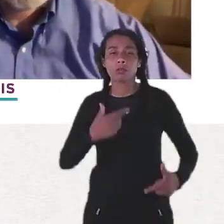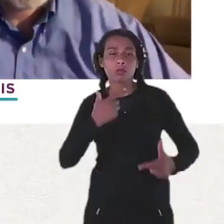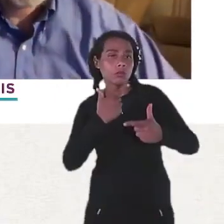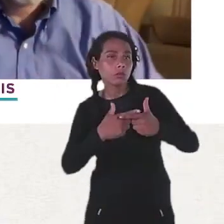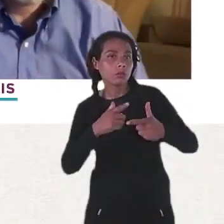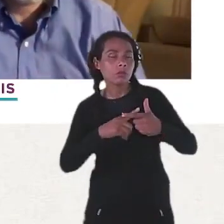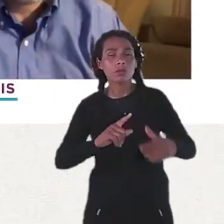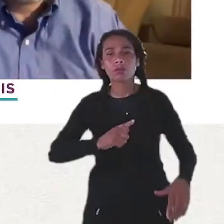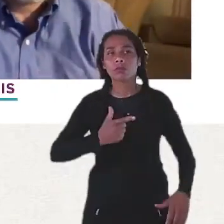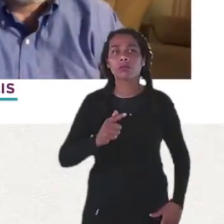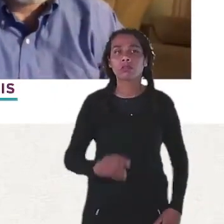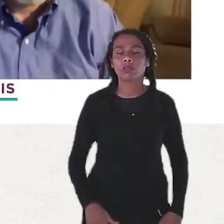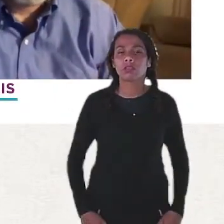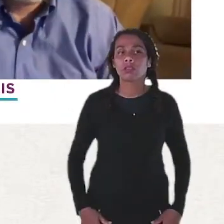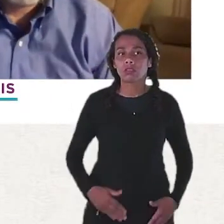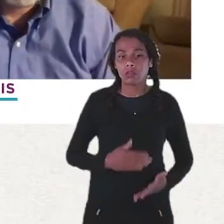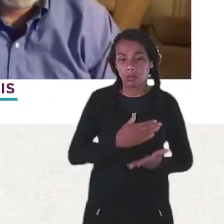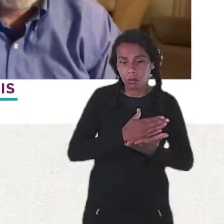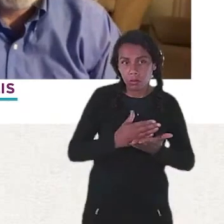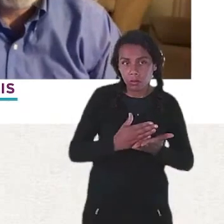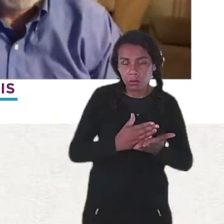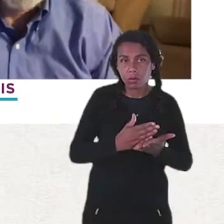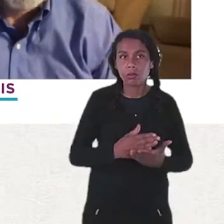já começou.